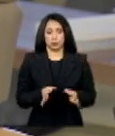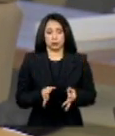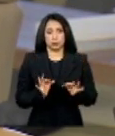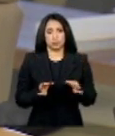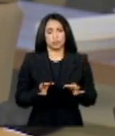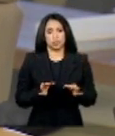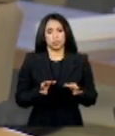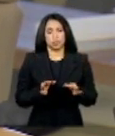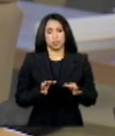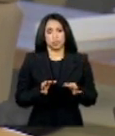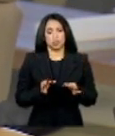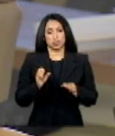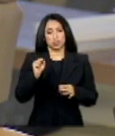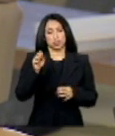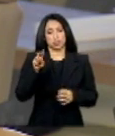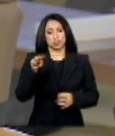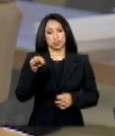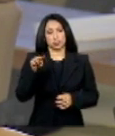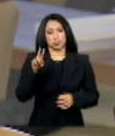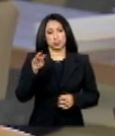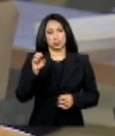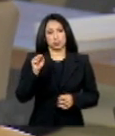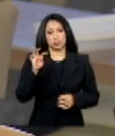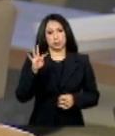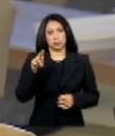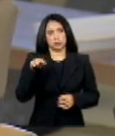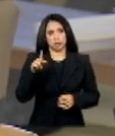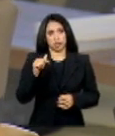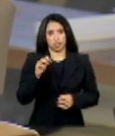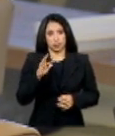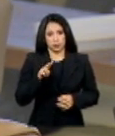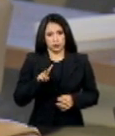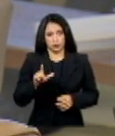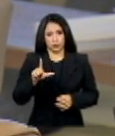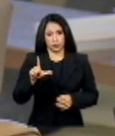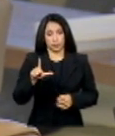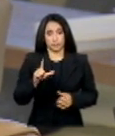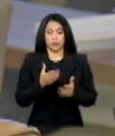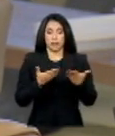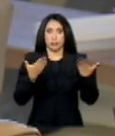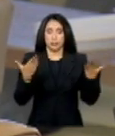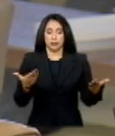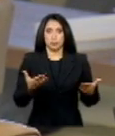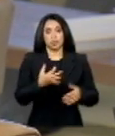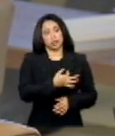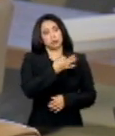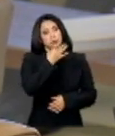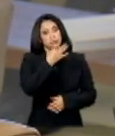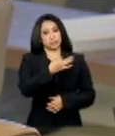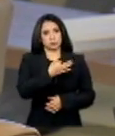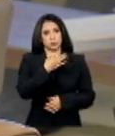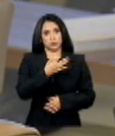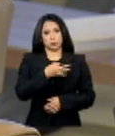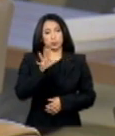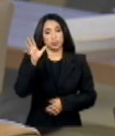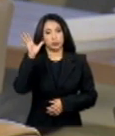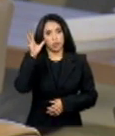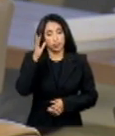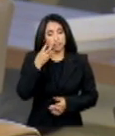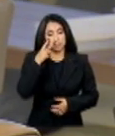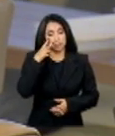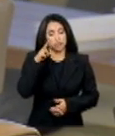sustentável mas a esse argumento curiosamente e foi mencionado